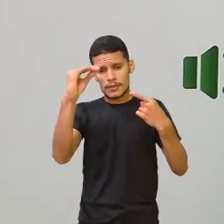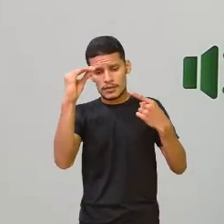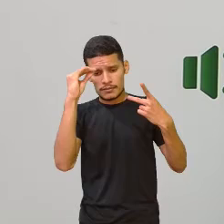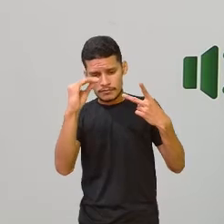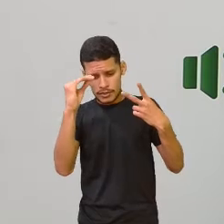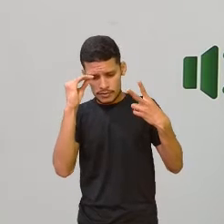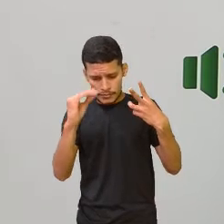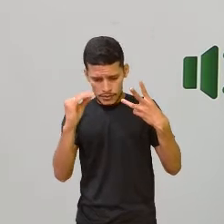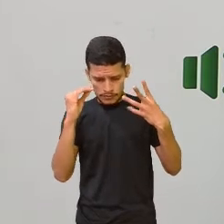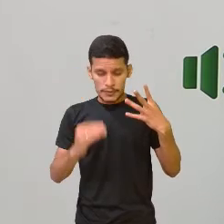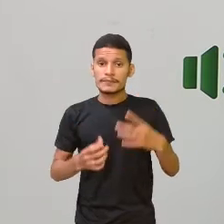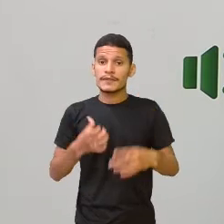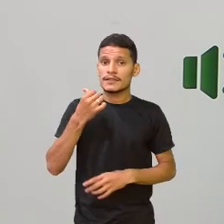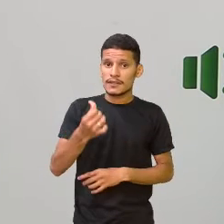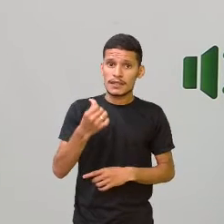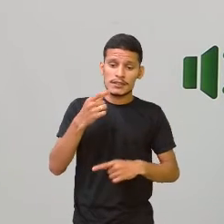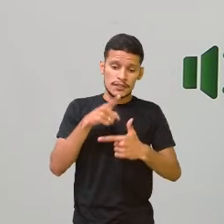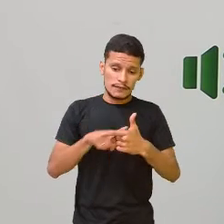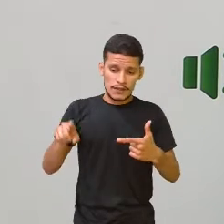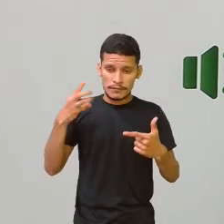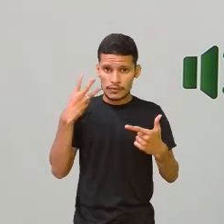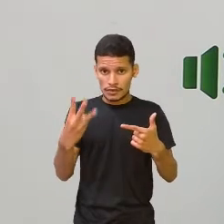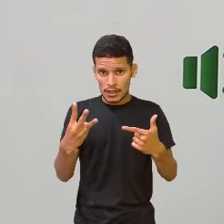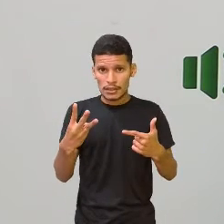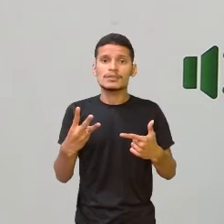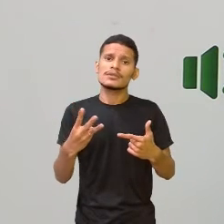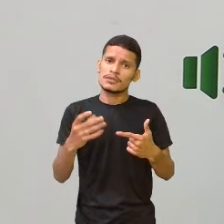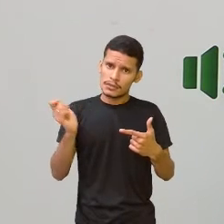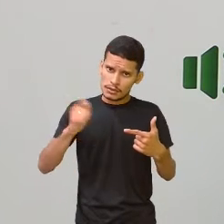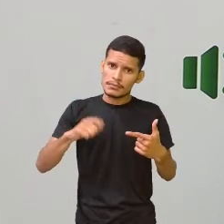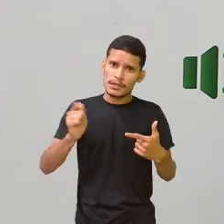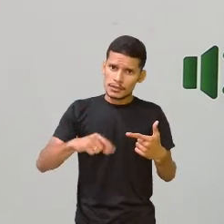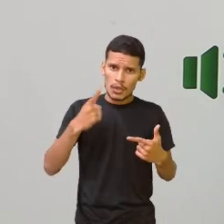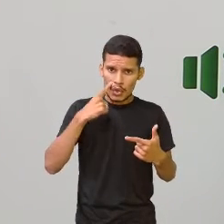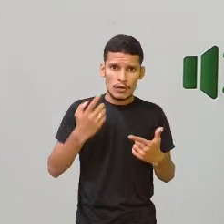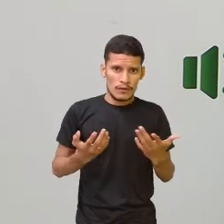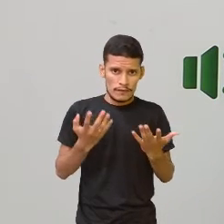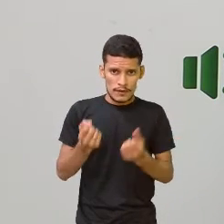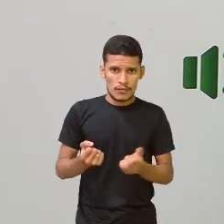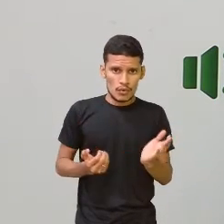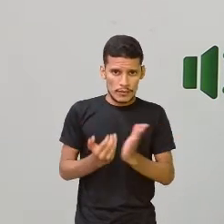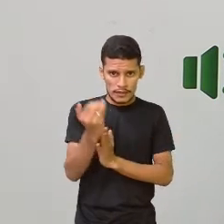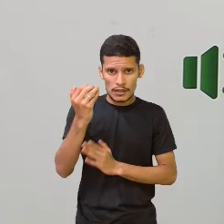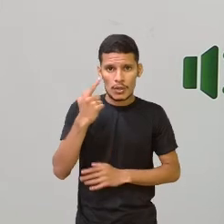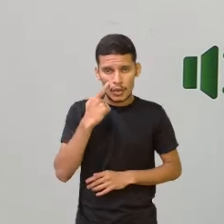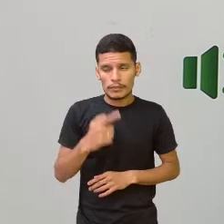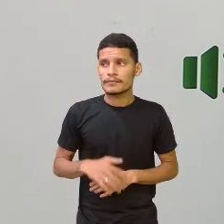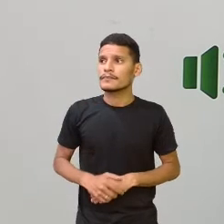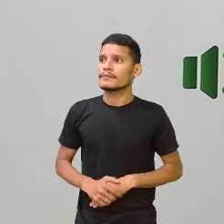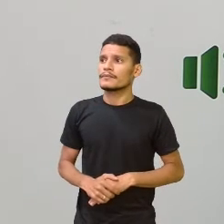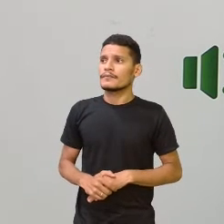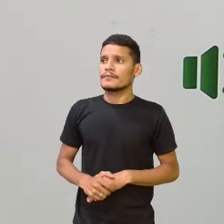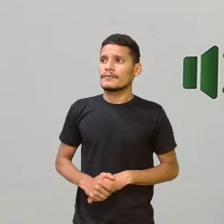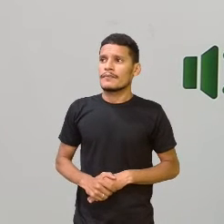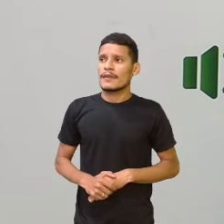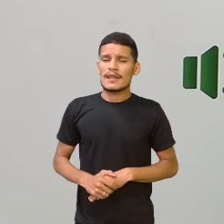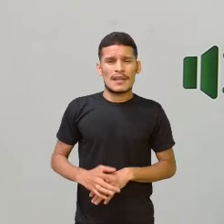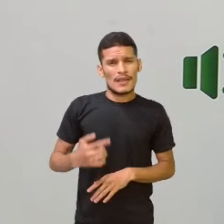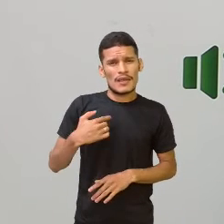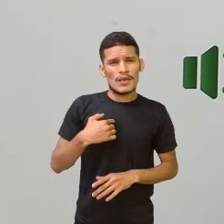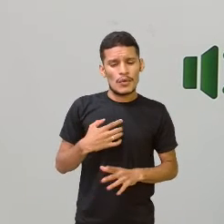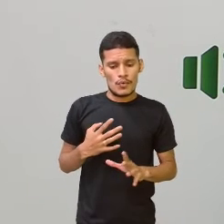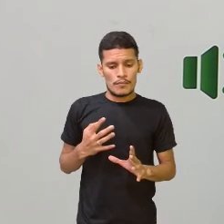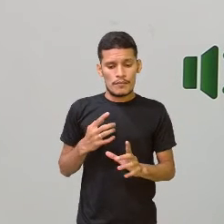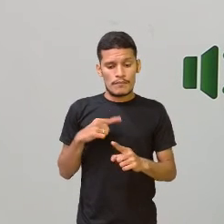número. 6 divide por 3, divide. Então, vamos começar por ele, ó. O número que eu